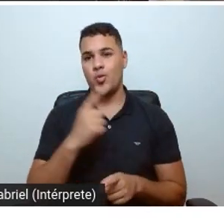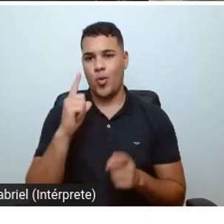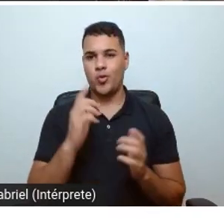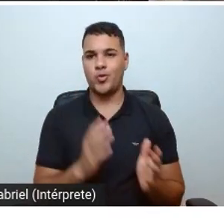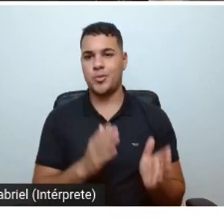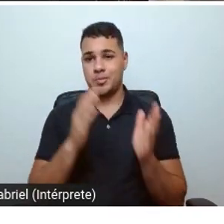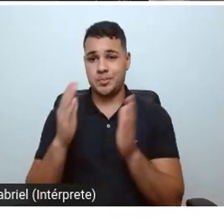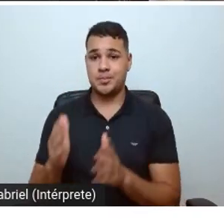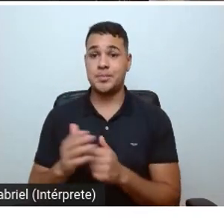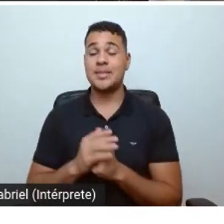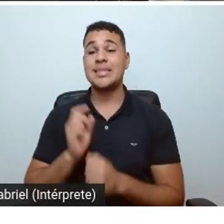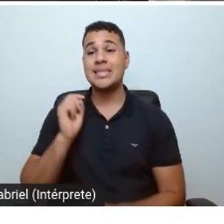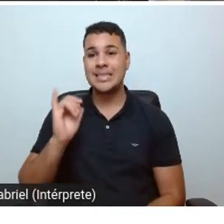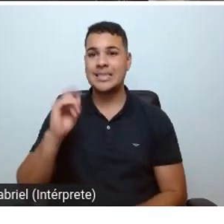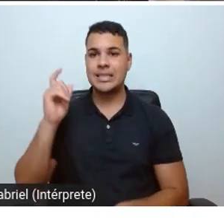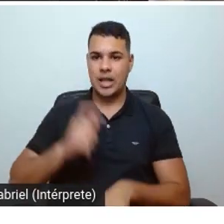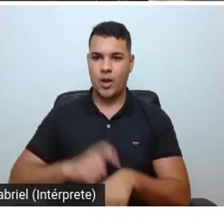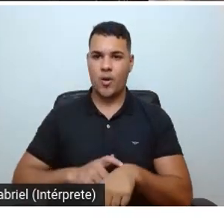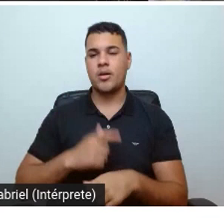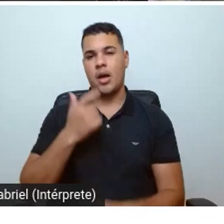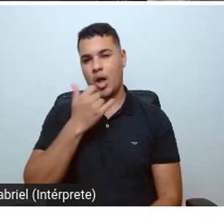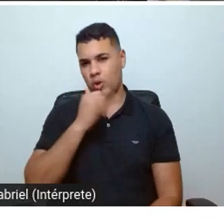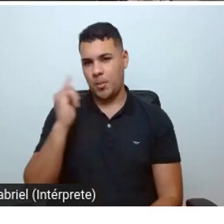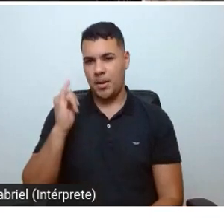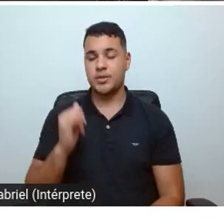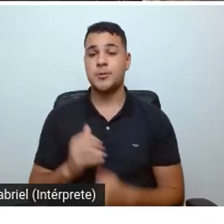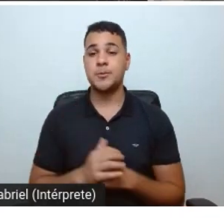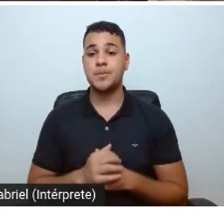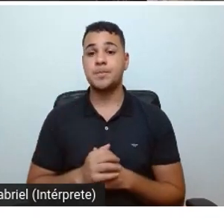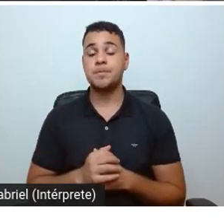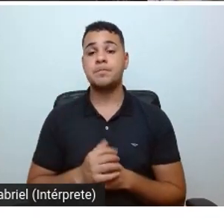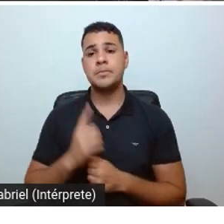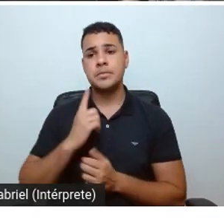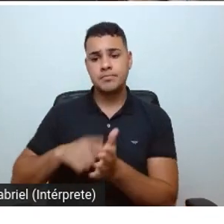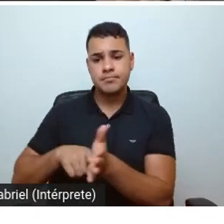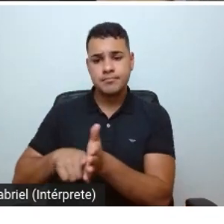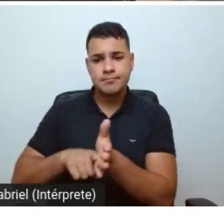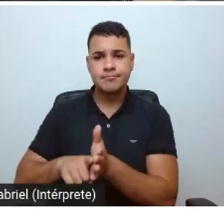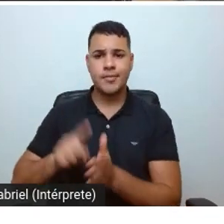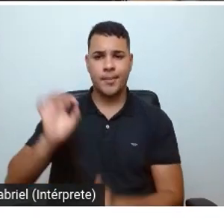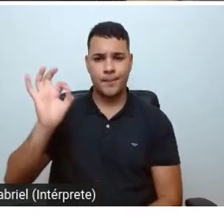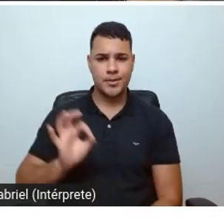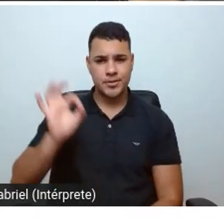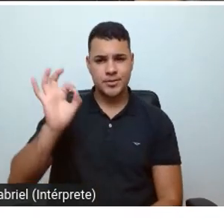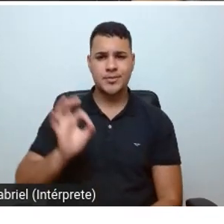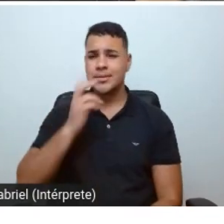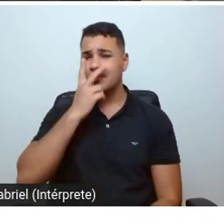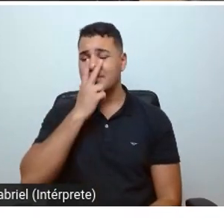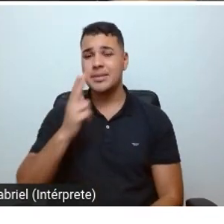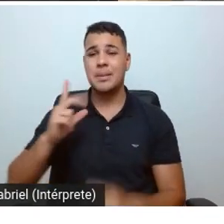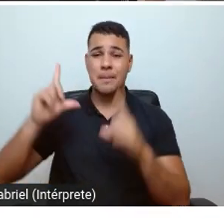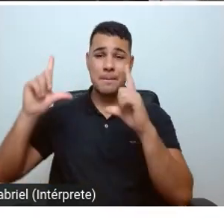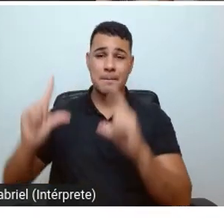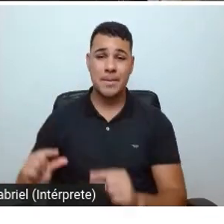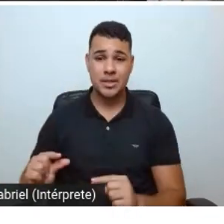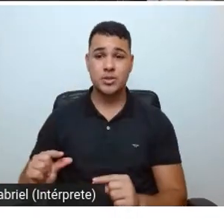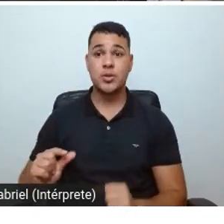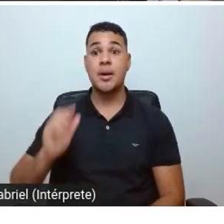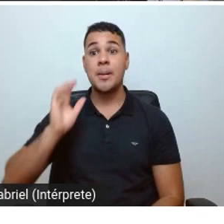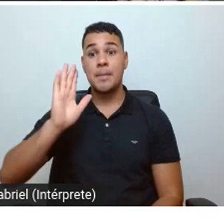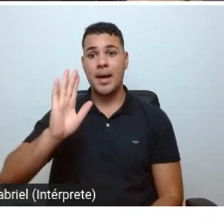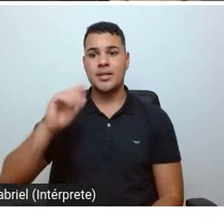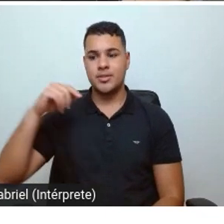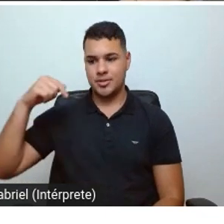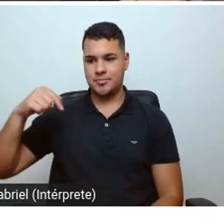no automático ele avalia com o percentual de assertividade, ele está muito baixo, mas na manual ele está